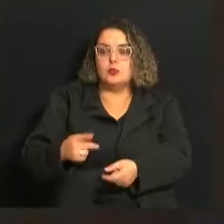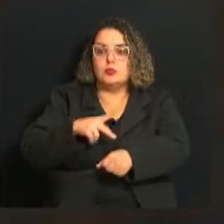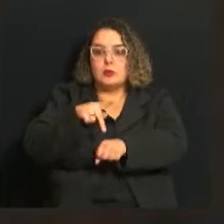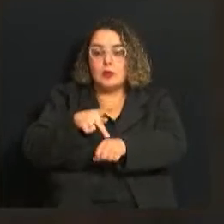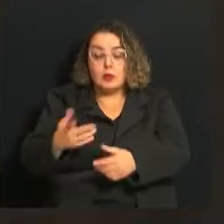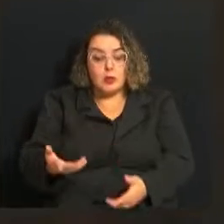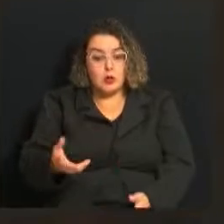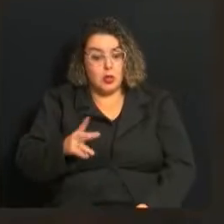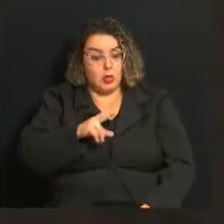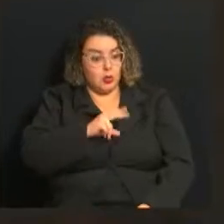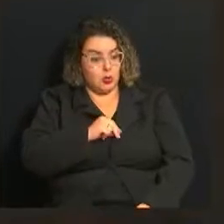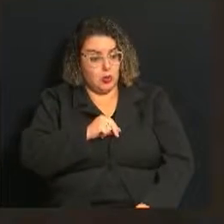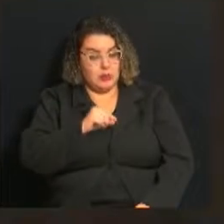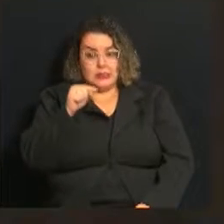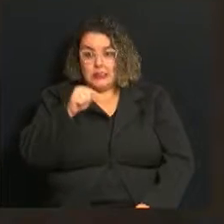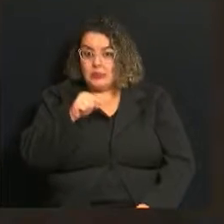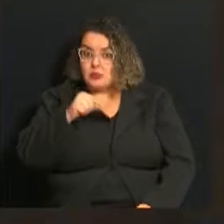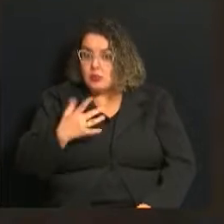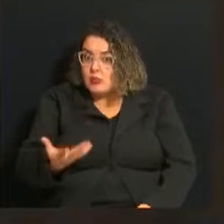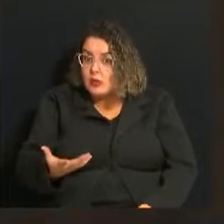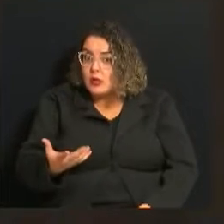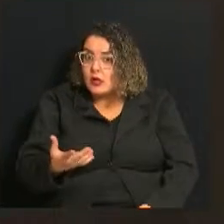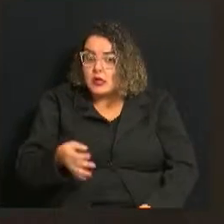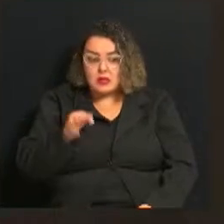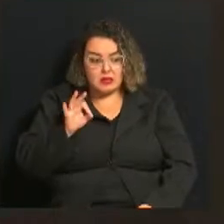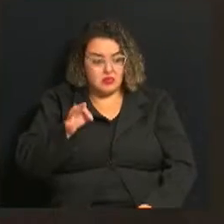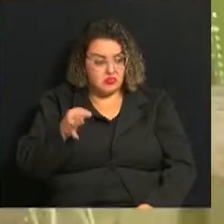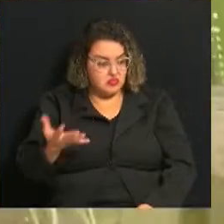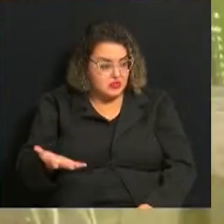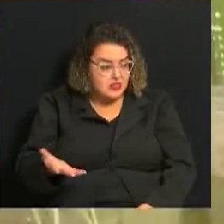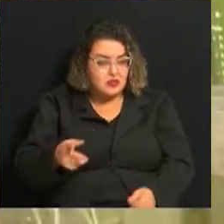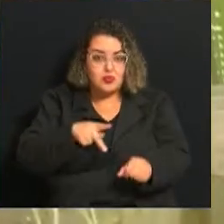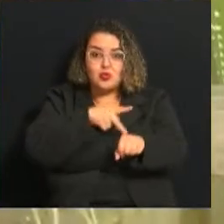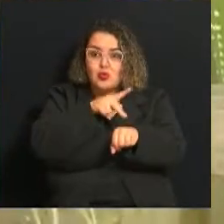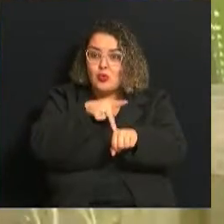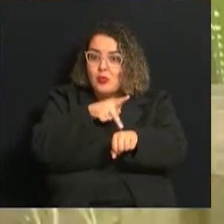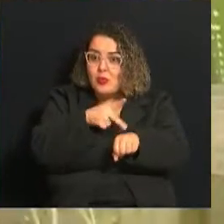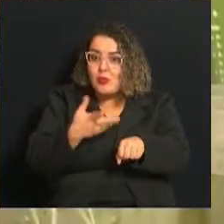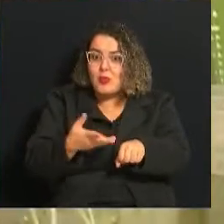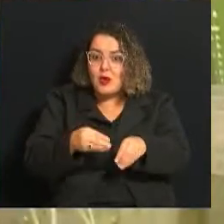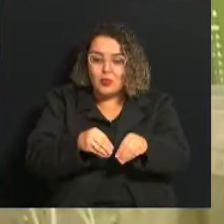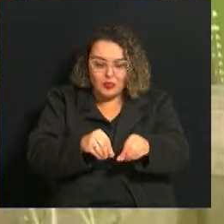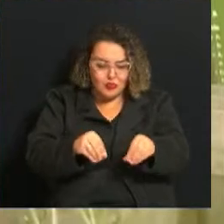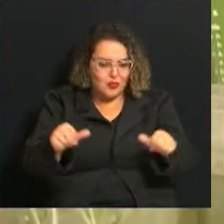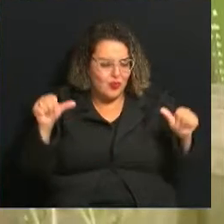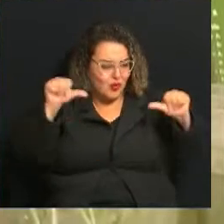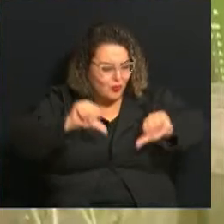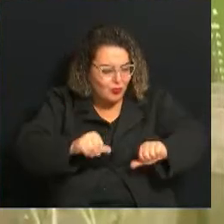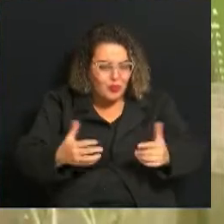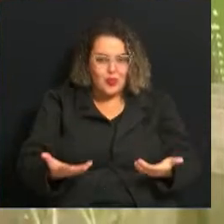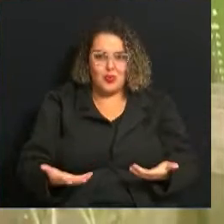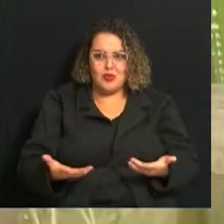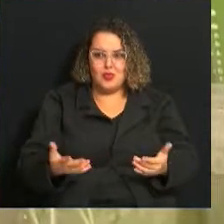certo numa condição, num país que tem solos piores, num país que tem